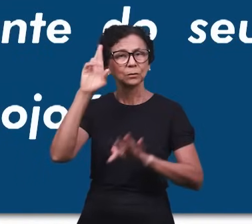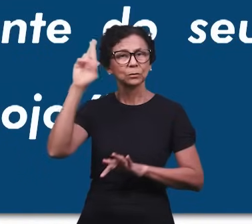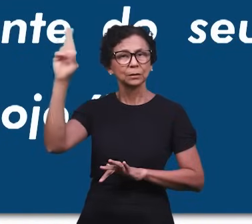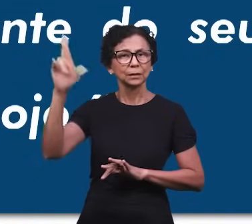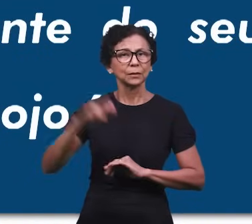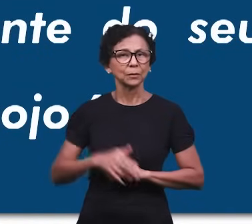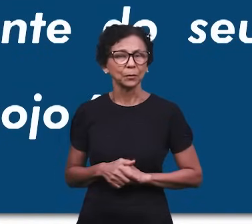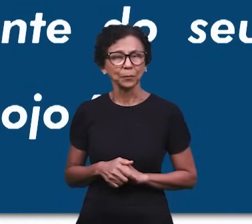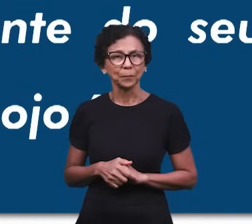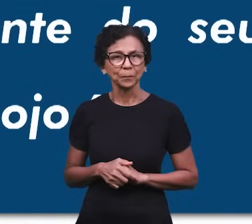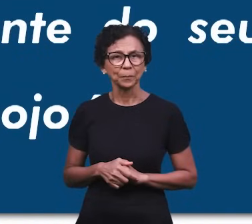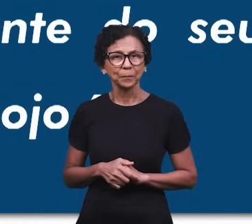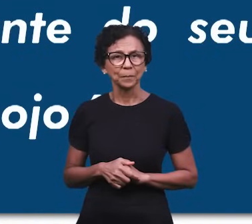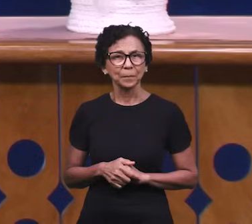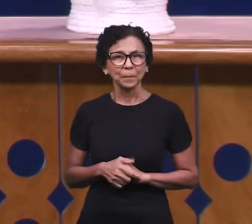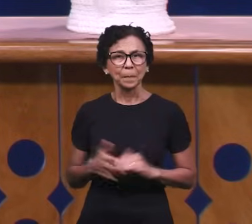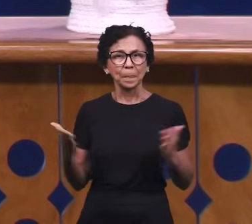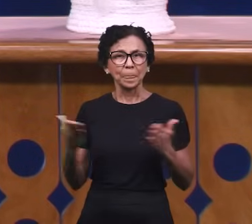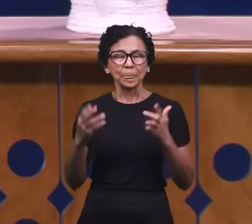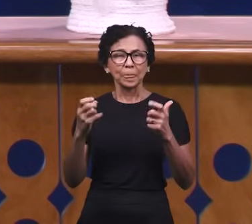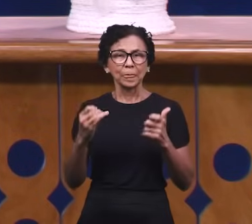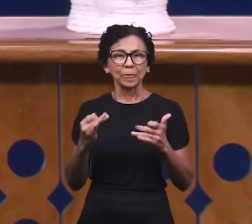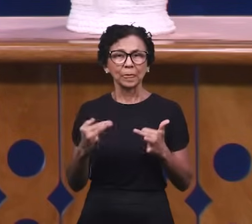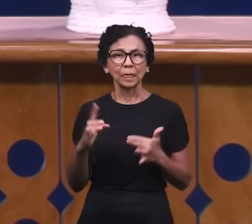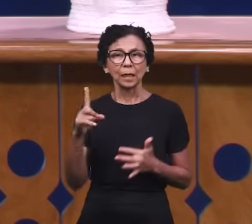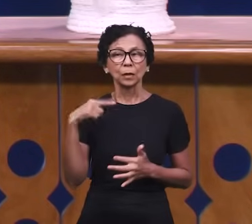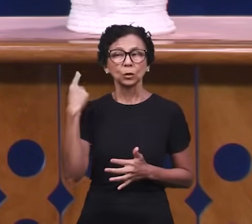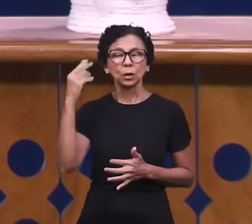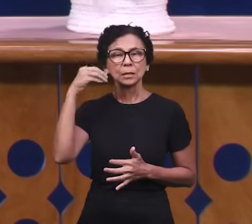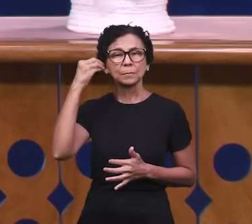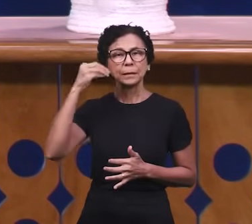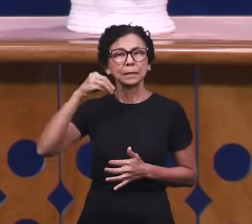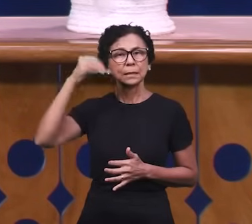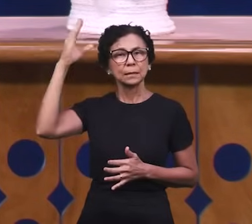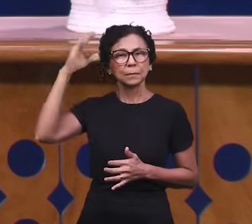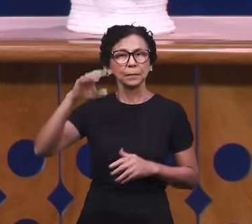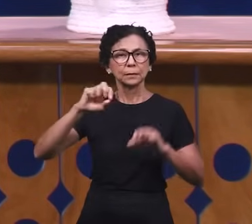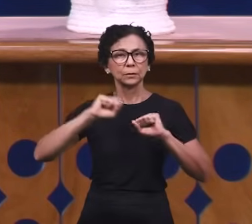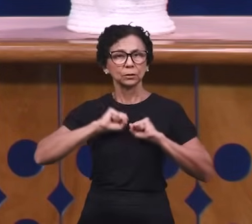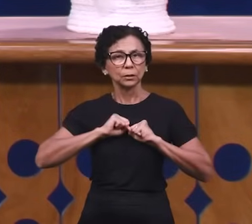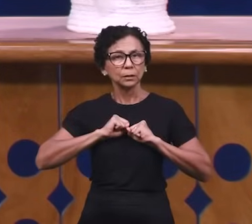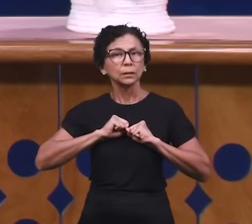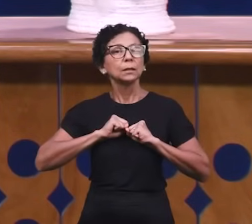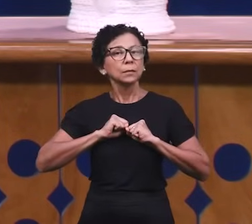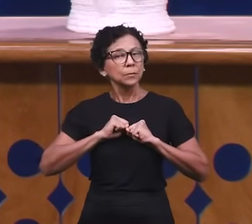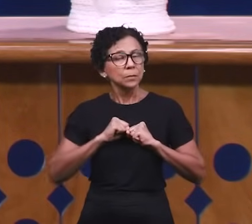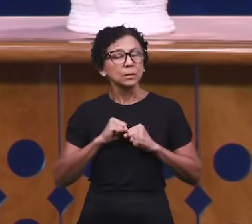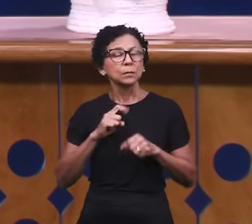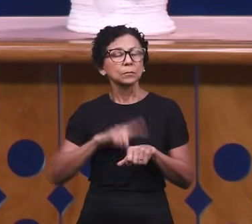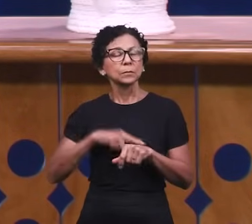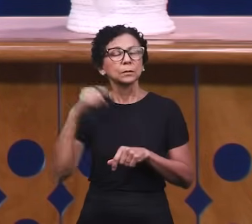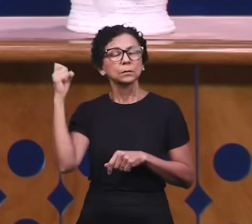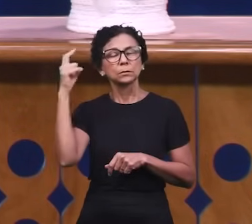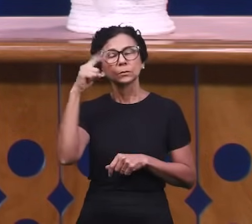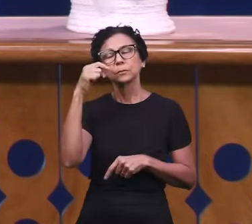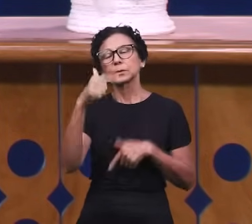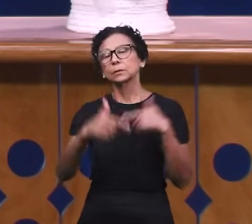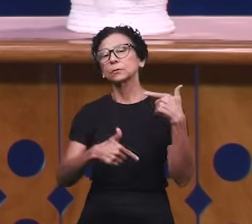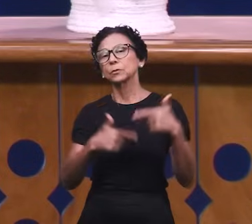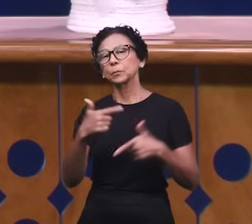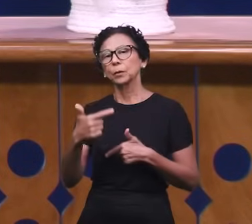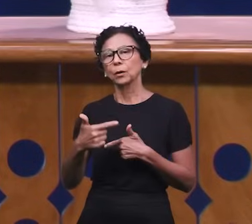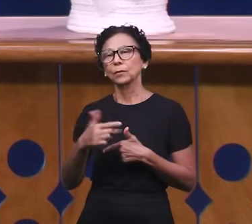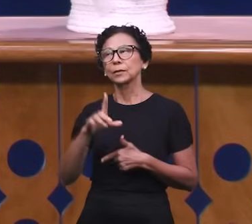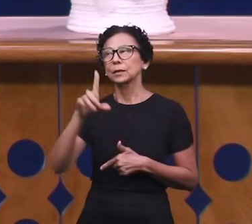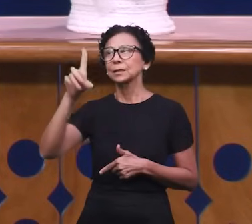operou, a experiência que nós adquirimos. saber que nós podemos confiar no Senhor, que seja qual for o momento em que nós vivemos, nós